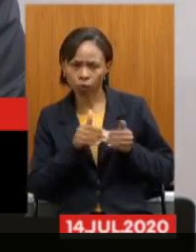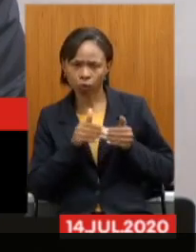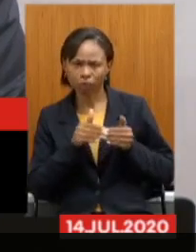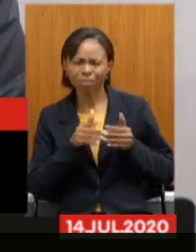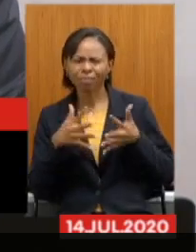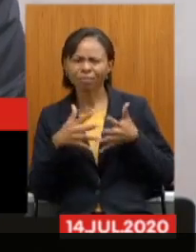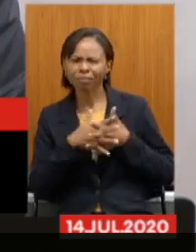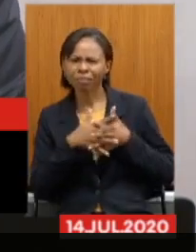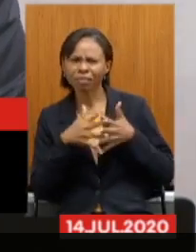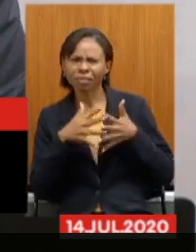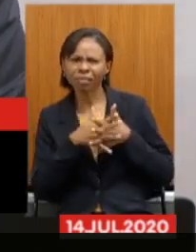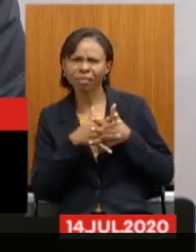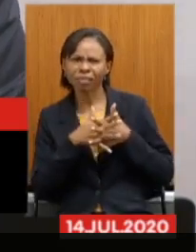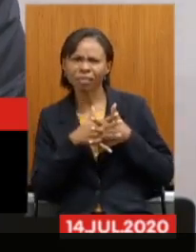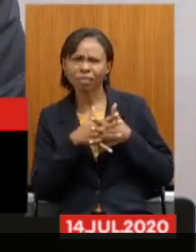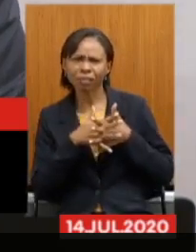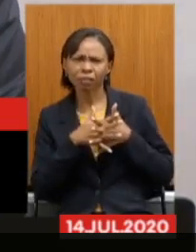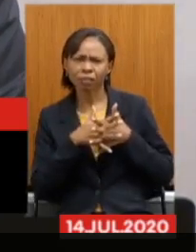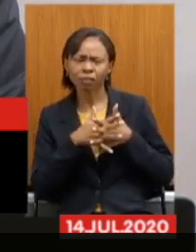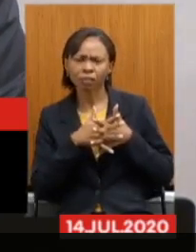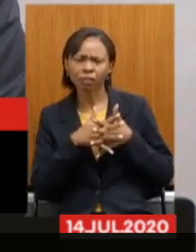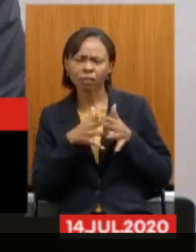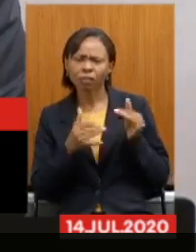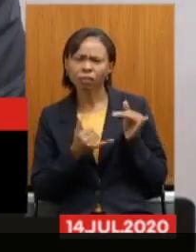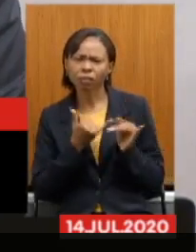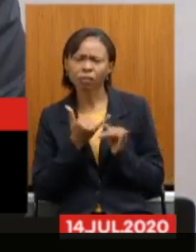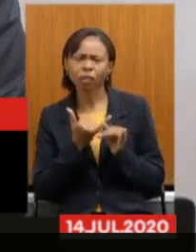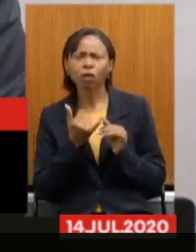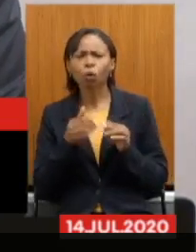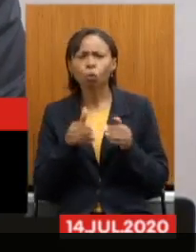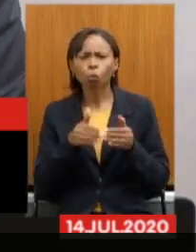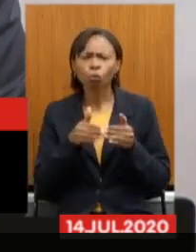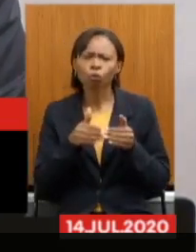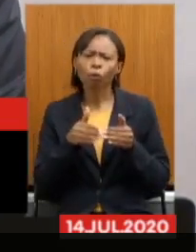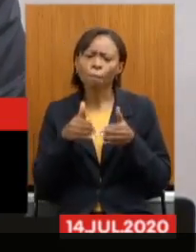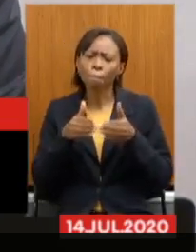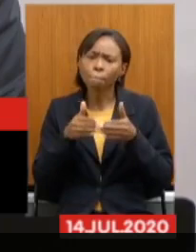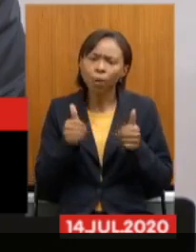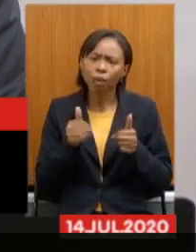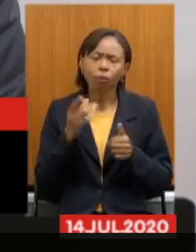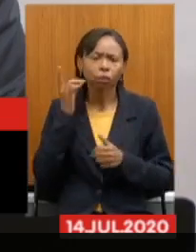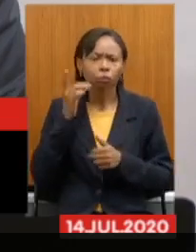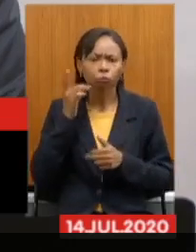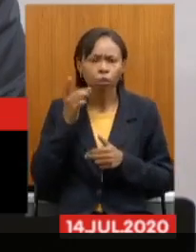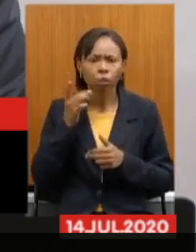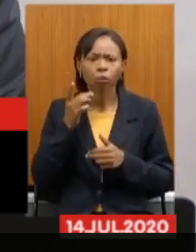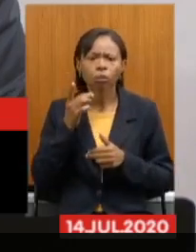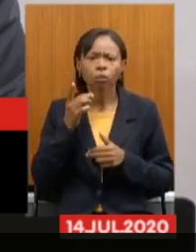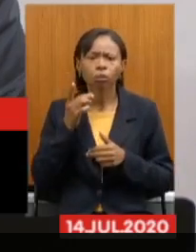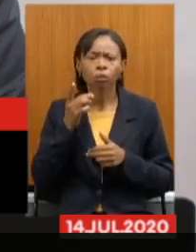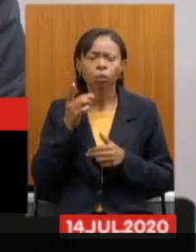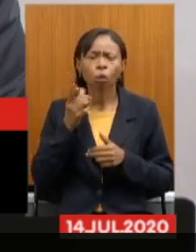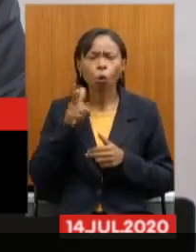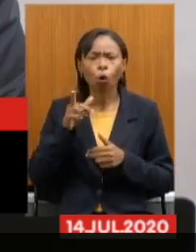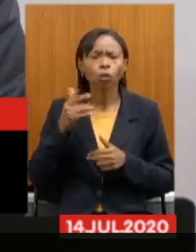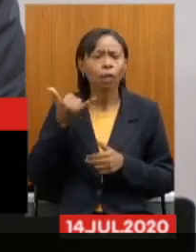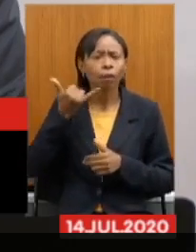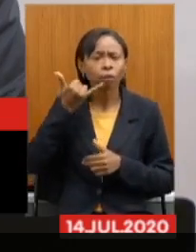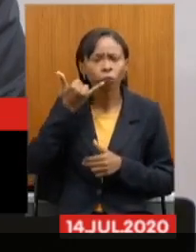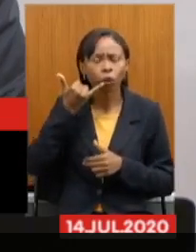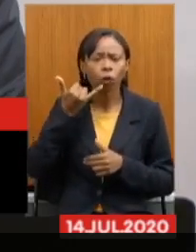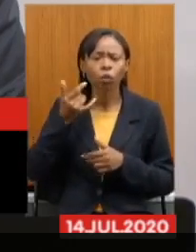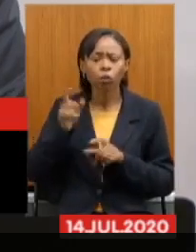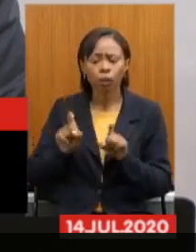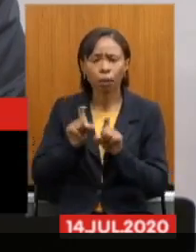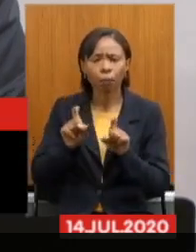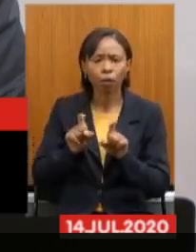tendo interferência. Pois não? Eu peço que os demais deputados, por gentileza, coloquem o seu telefone ou computador